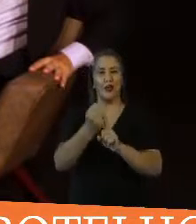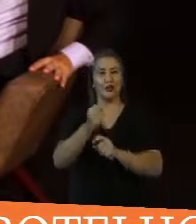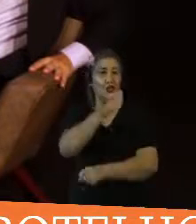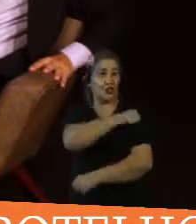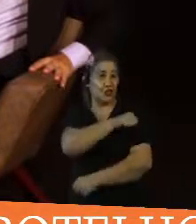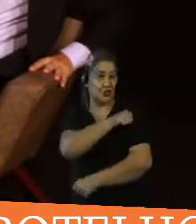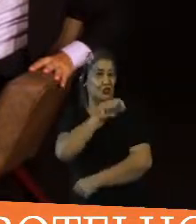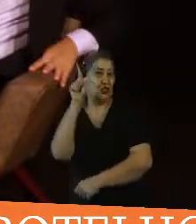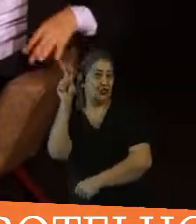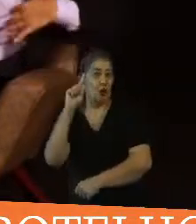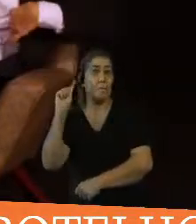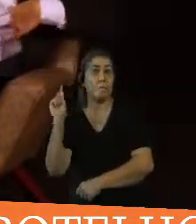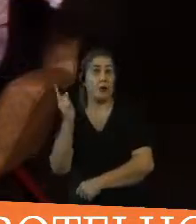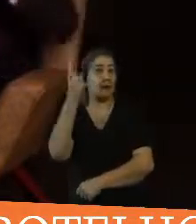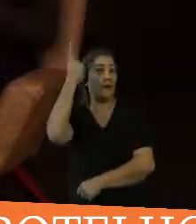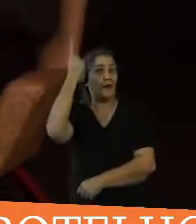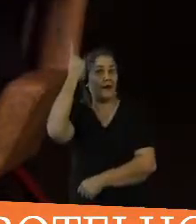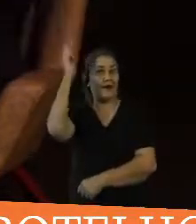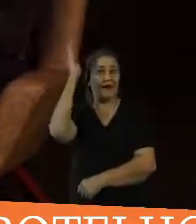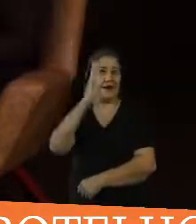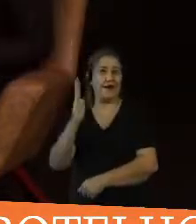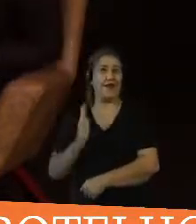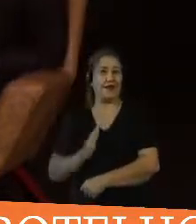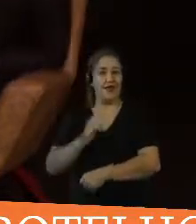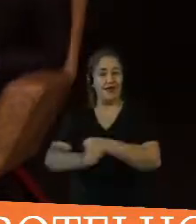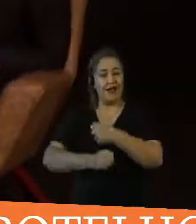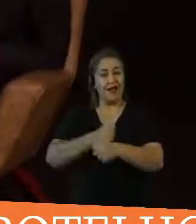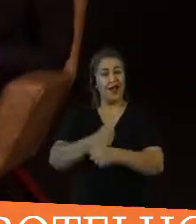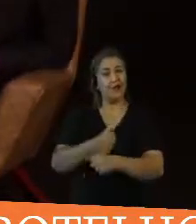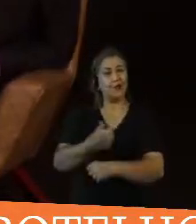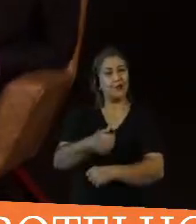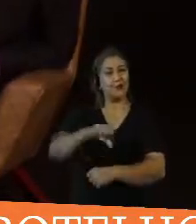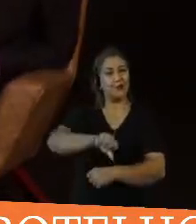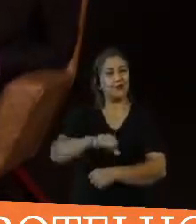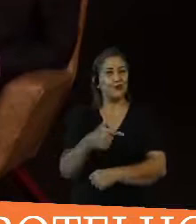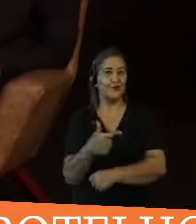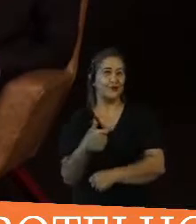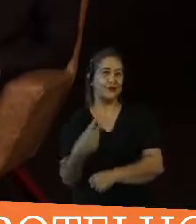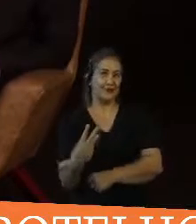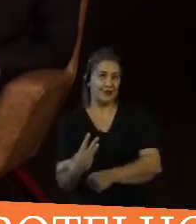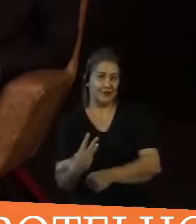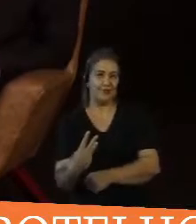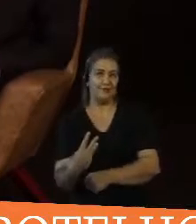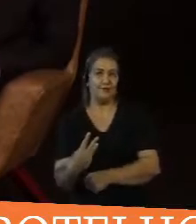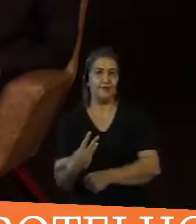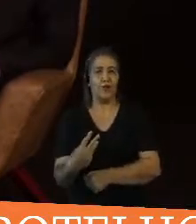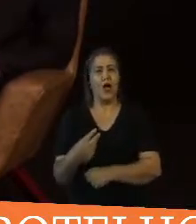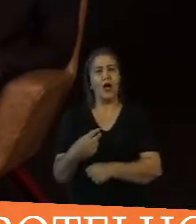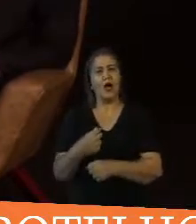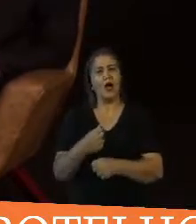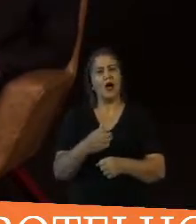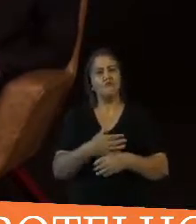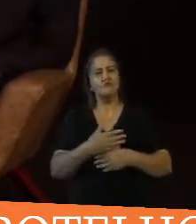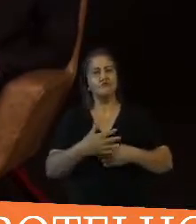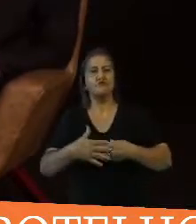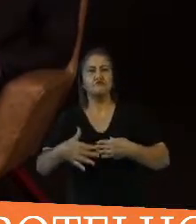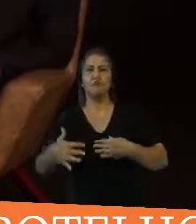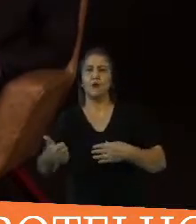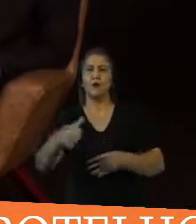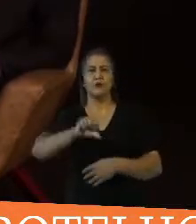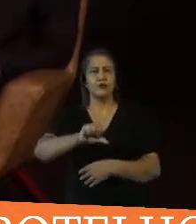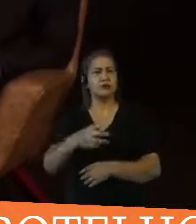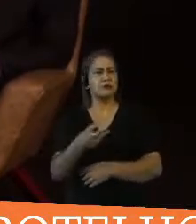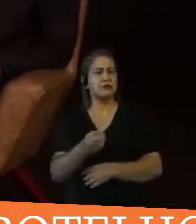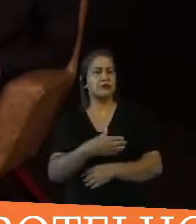de rádio do Brasil no ano de 1923. E nos anos 30, né, a rádio se torna